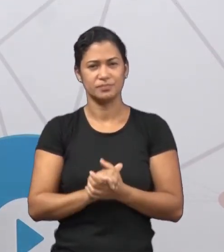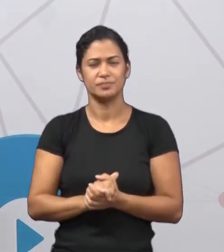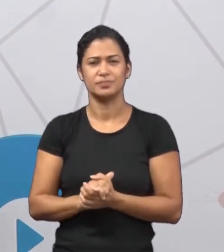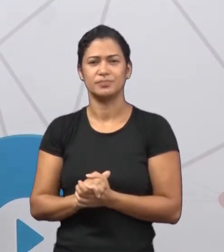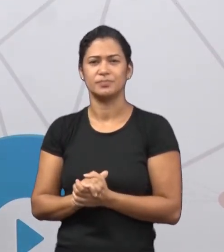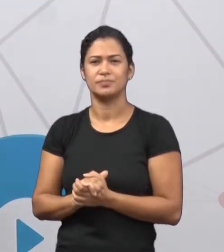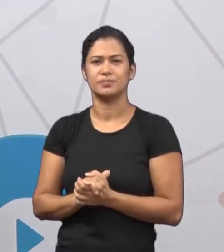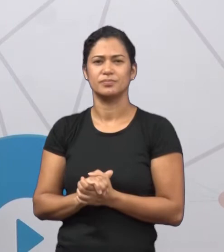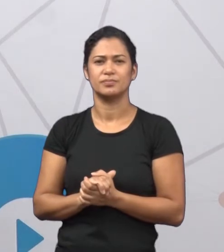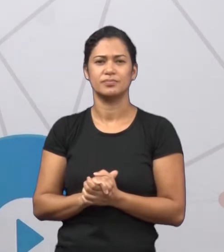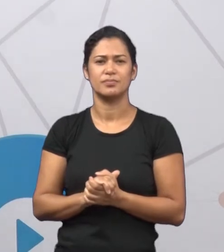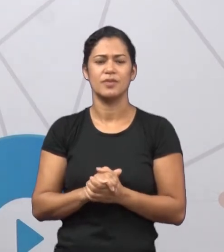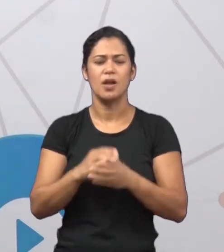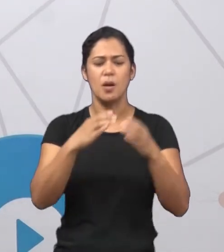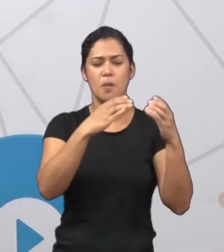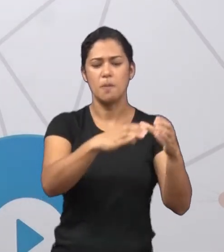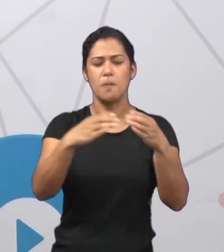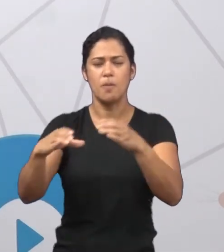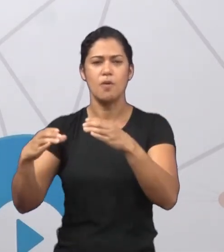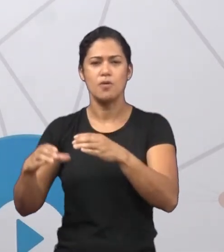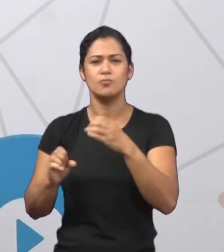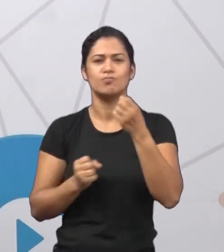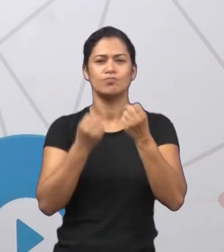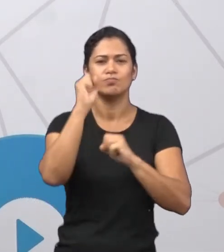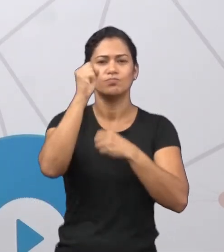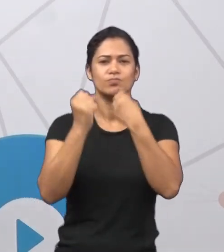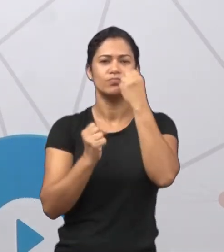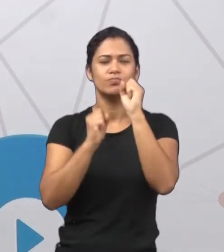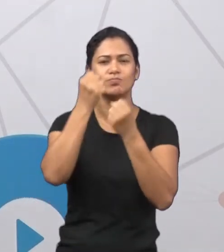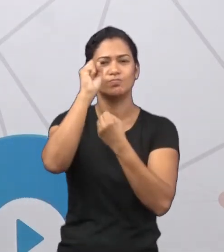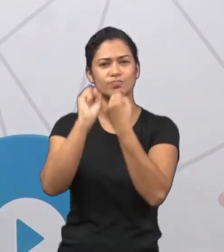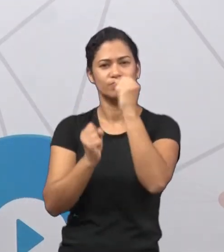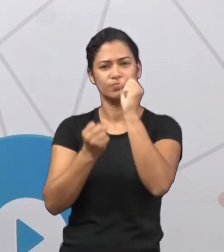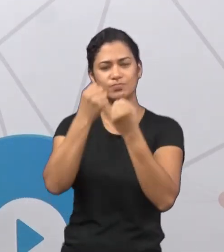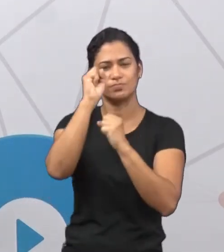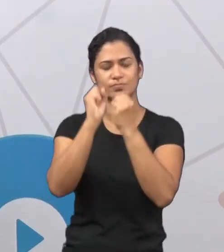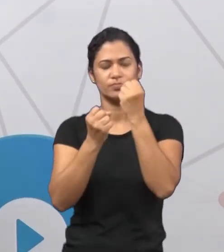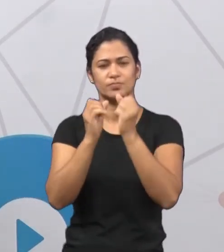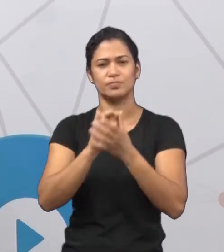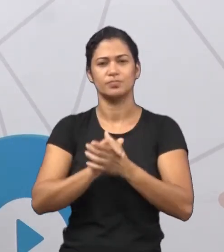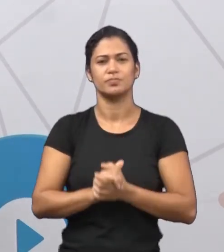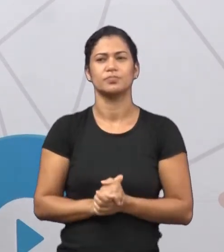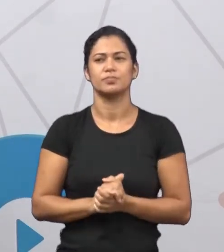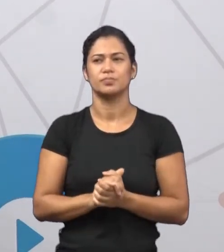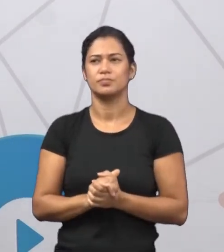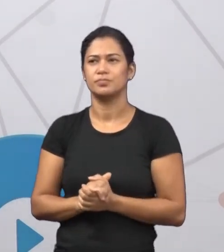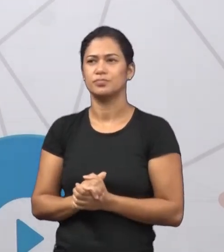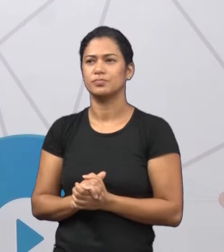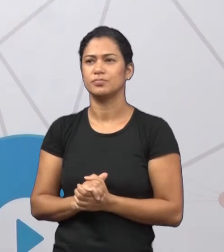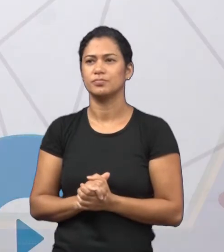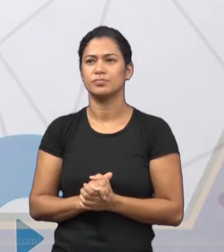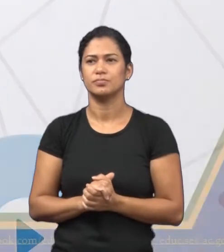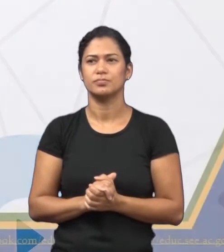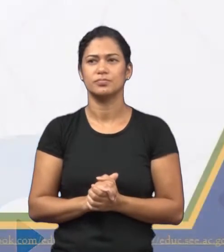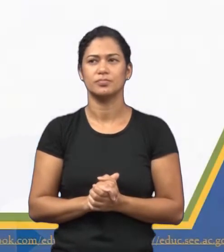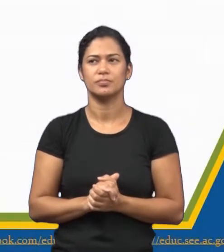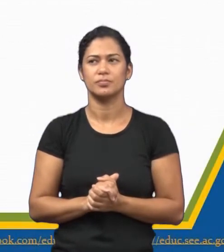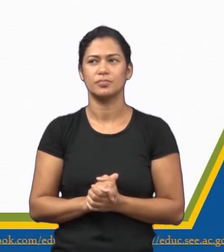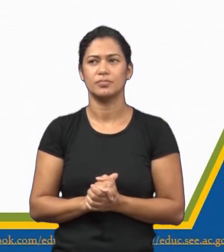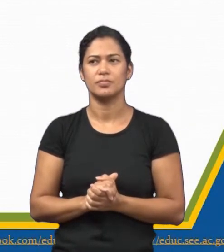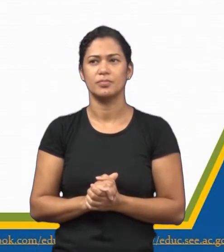Entenderam certinho? Bairros industriais predominam-se as indústrias.